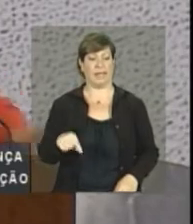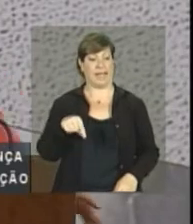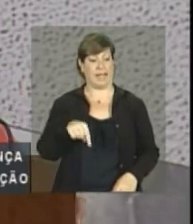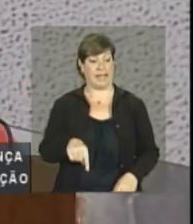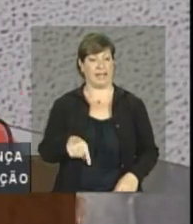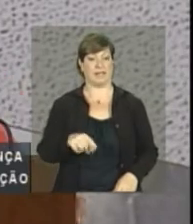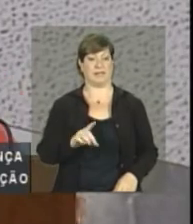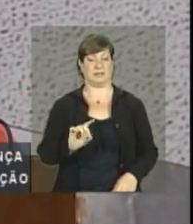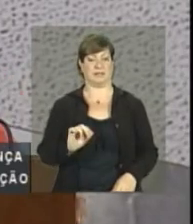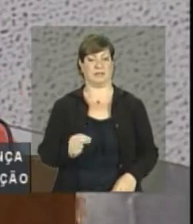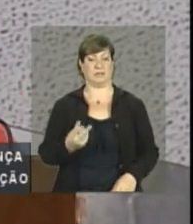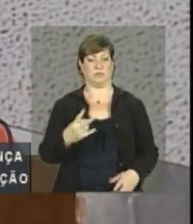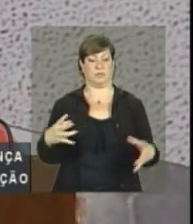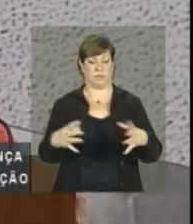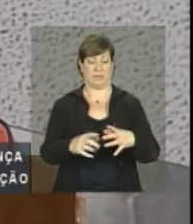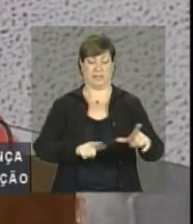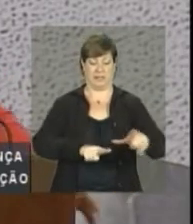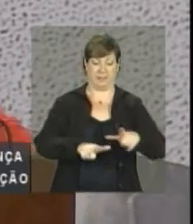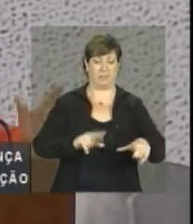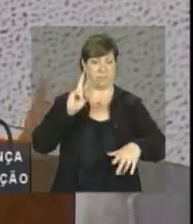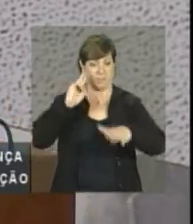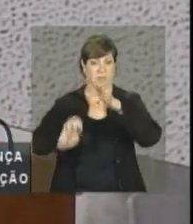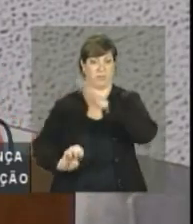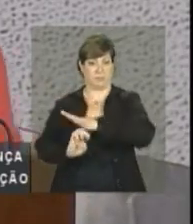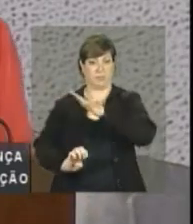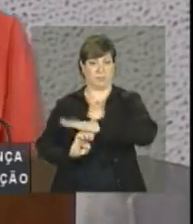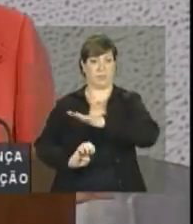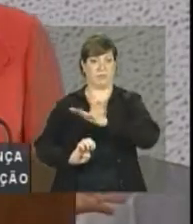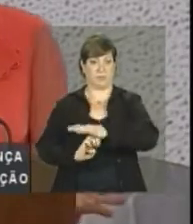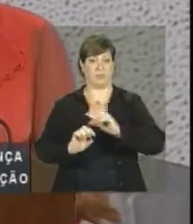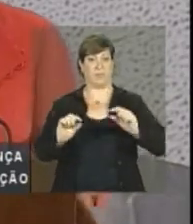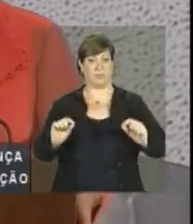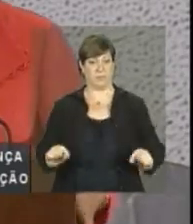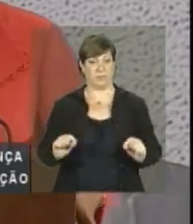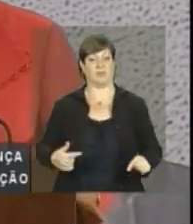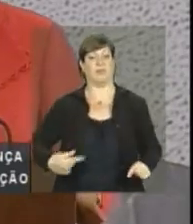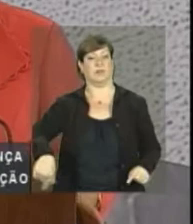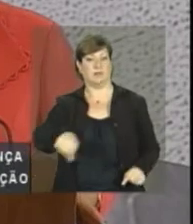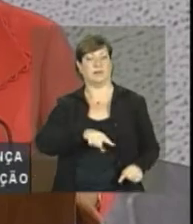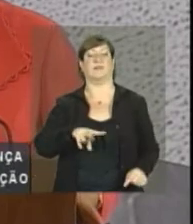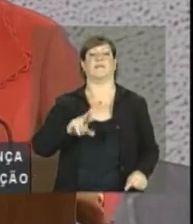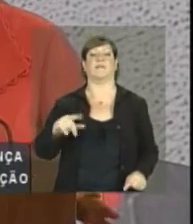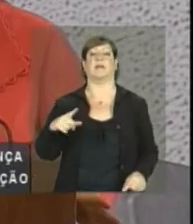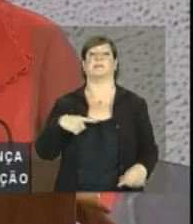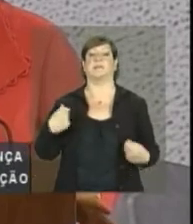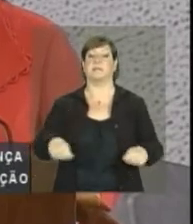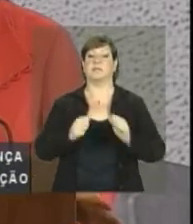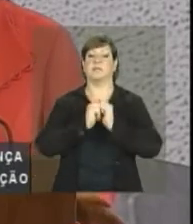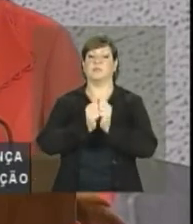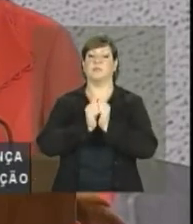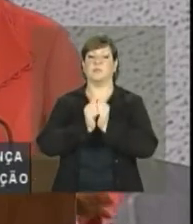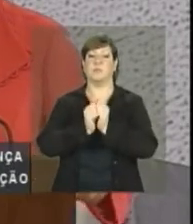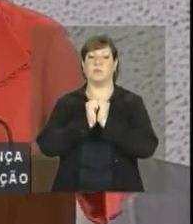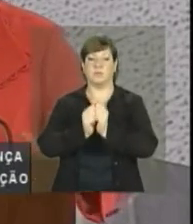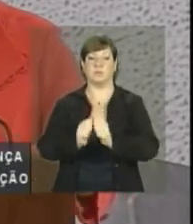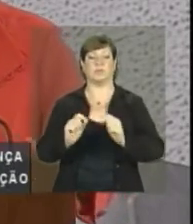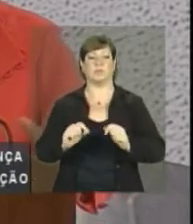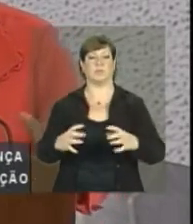dupla, trabalhadores e empresários, terão de conviver um com o outro